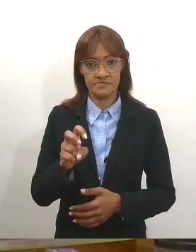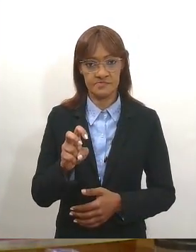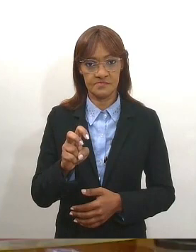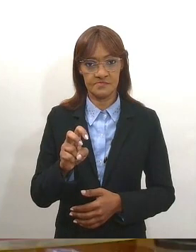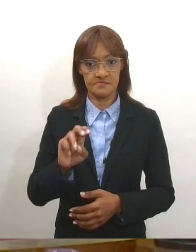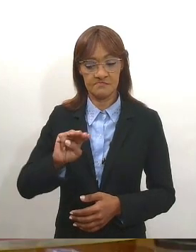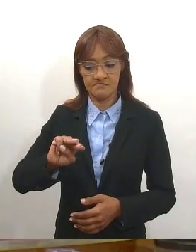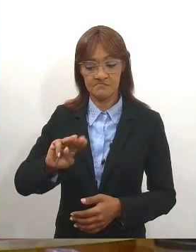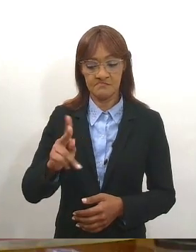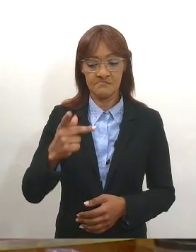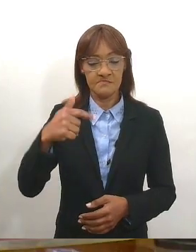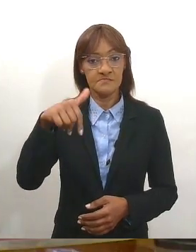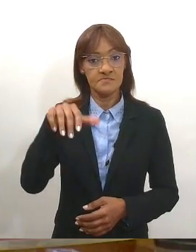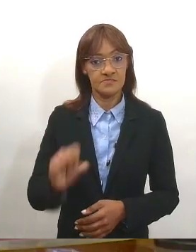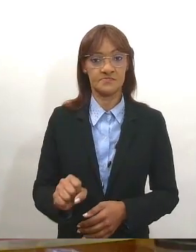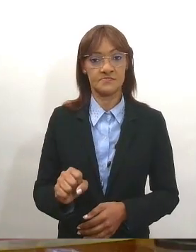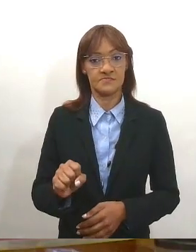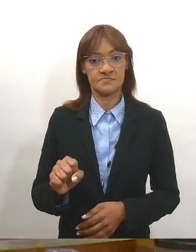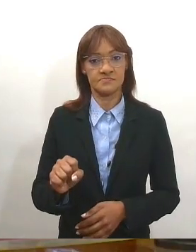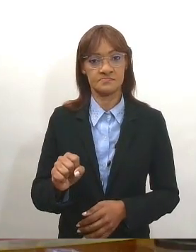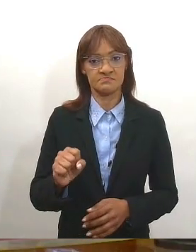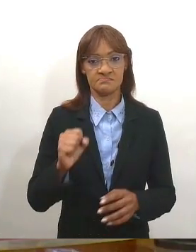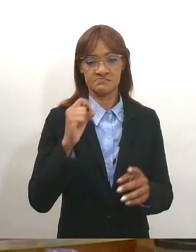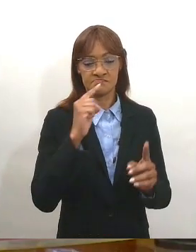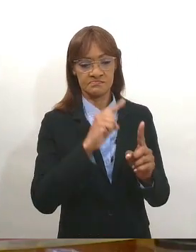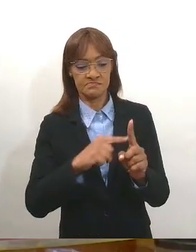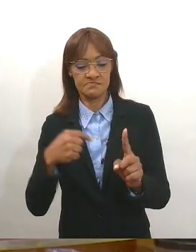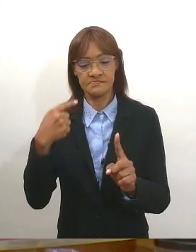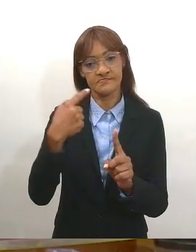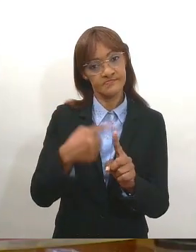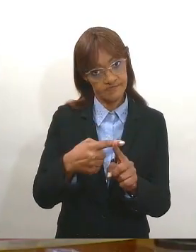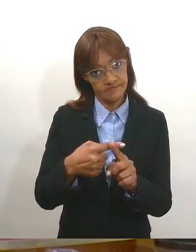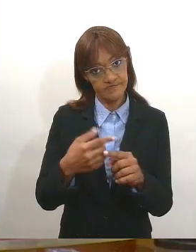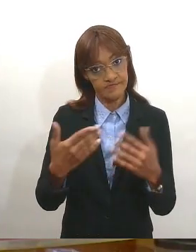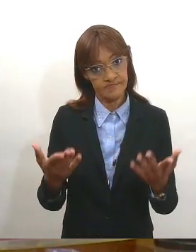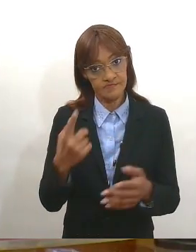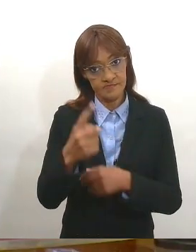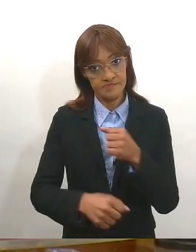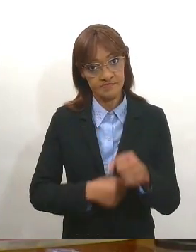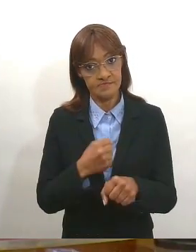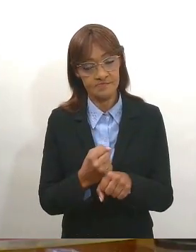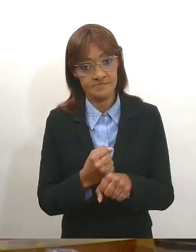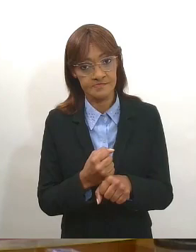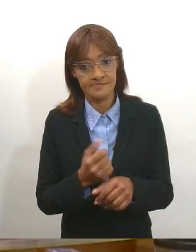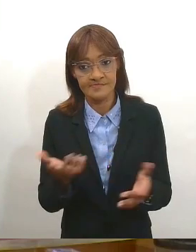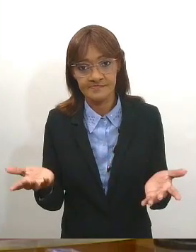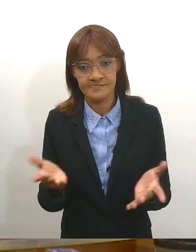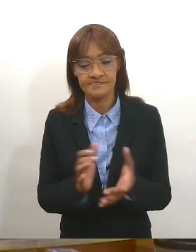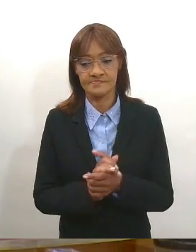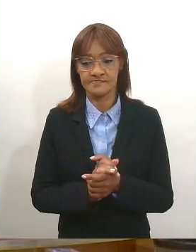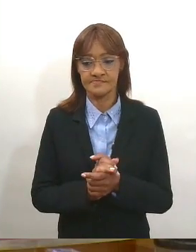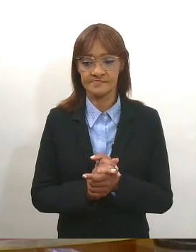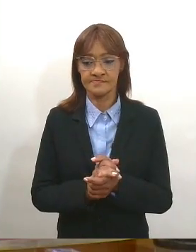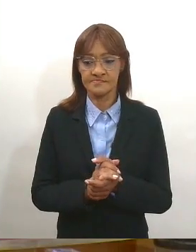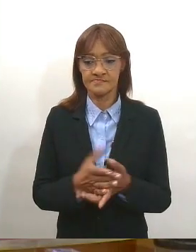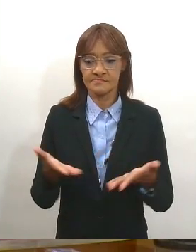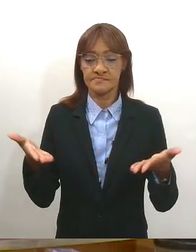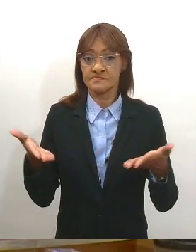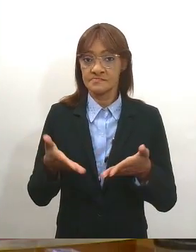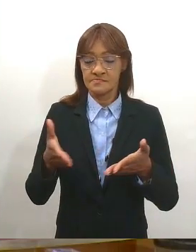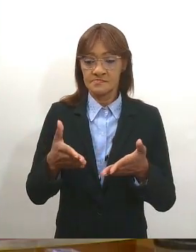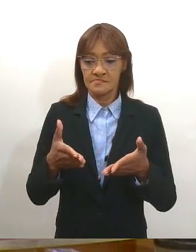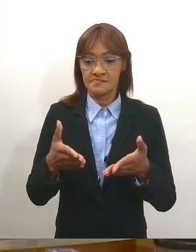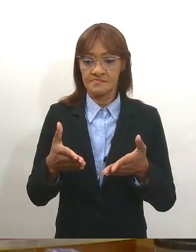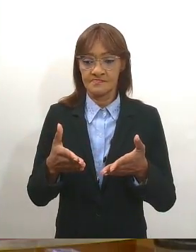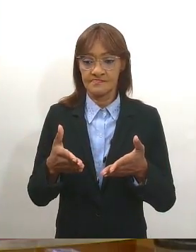DETRAN arrecadou. E aí quando você vem para as receitas específicas, que ele também traz um